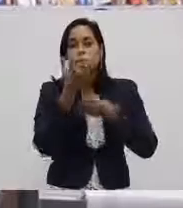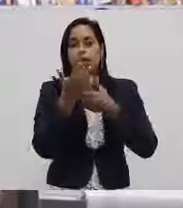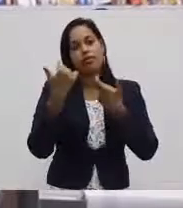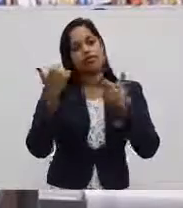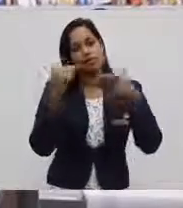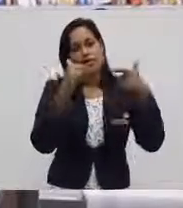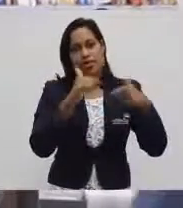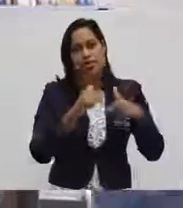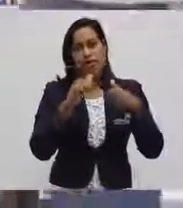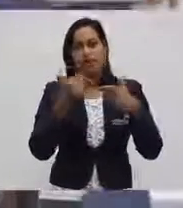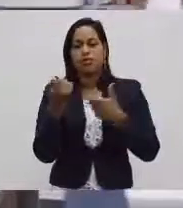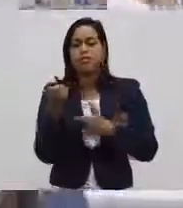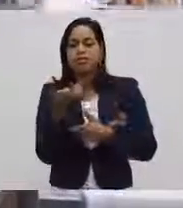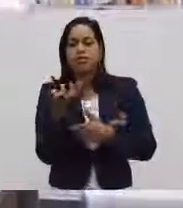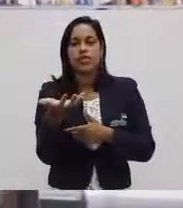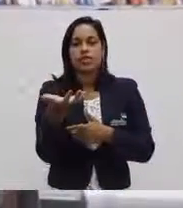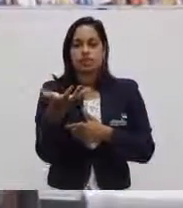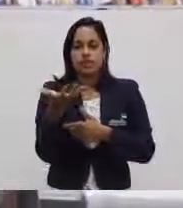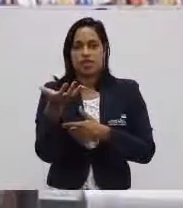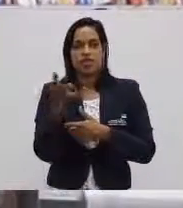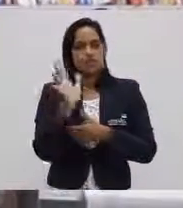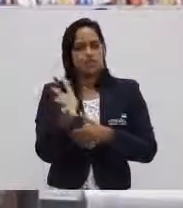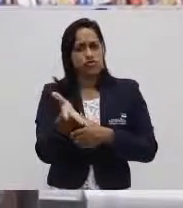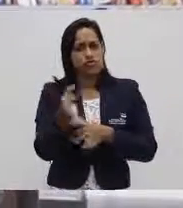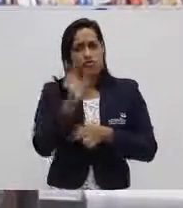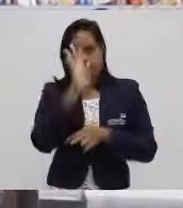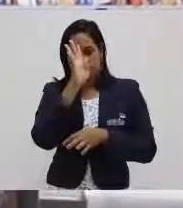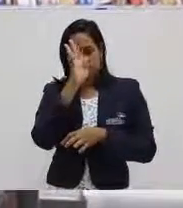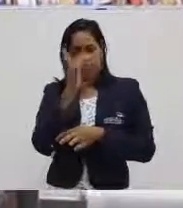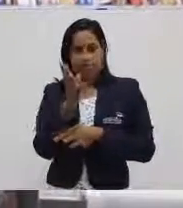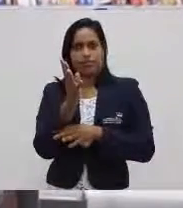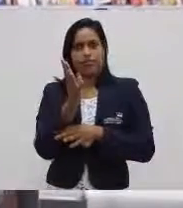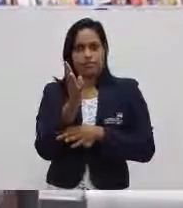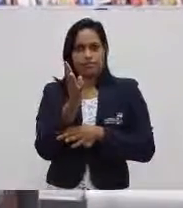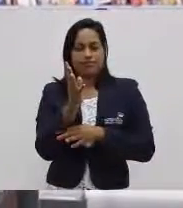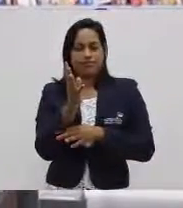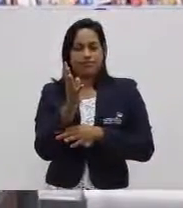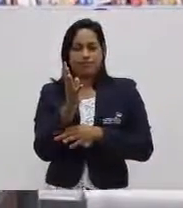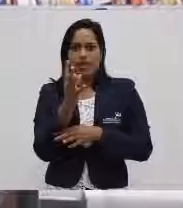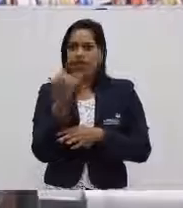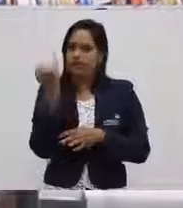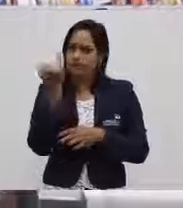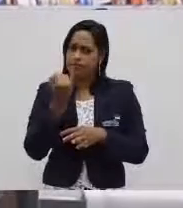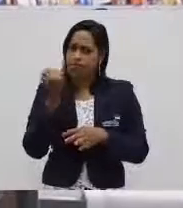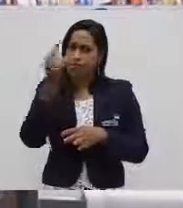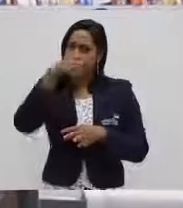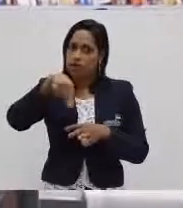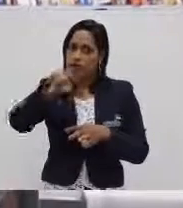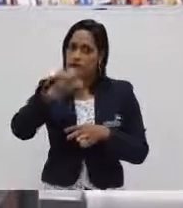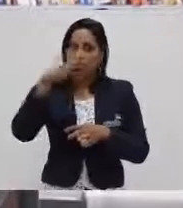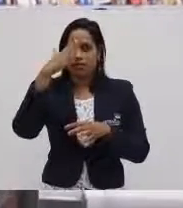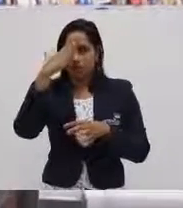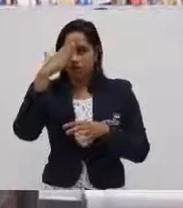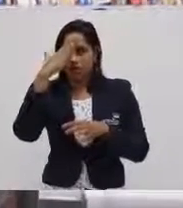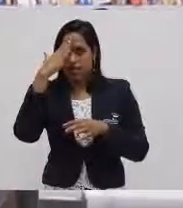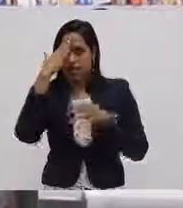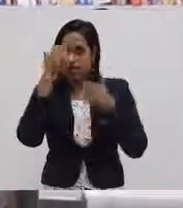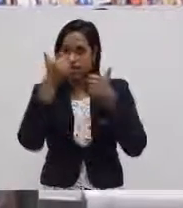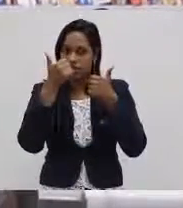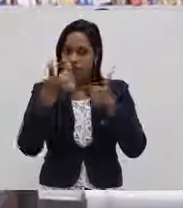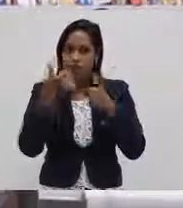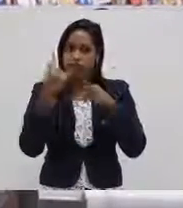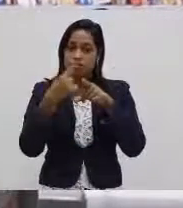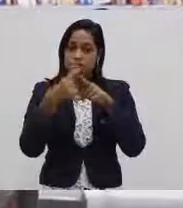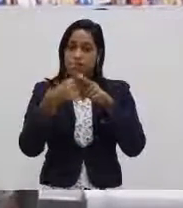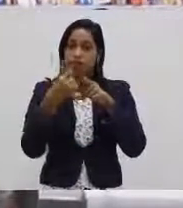um processo pré-definido. Atenção que é muito importante ficar atento para esse momento, porque